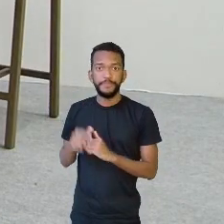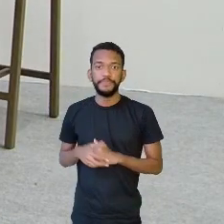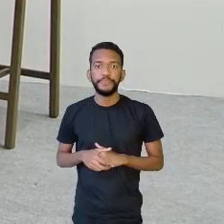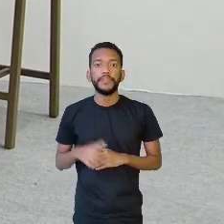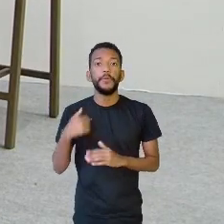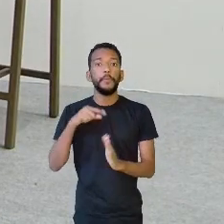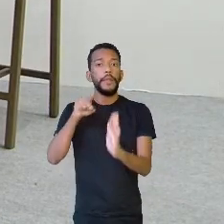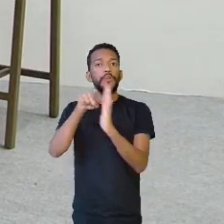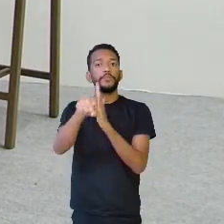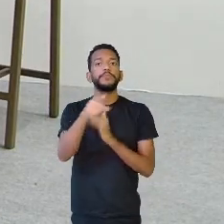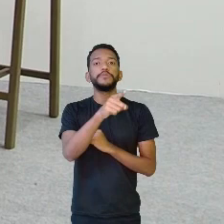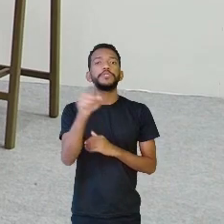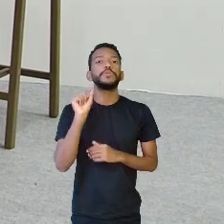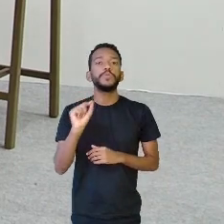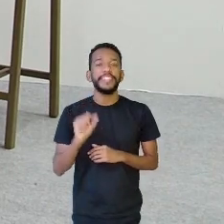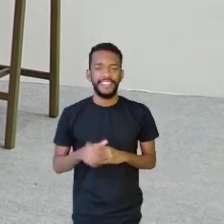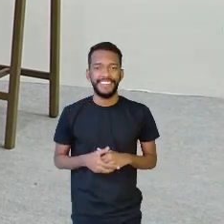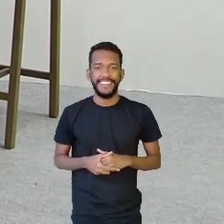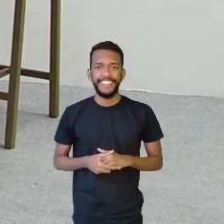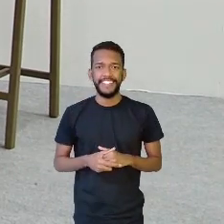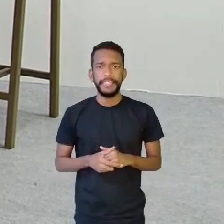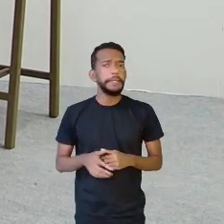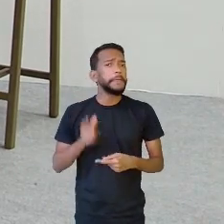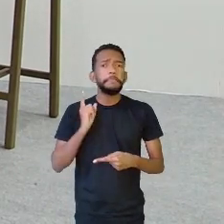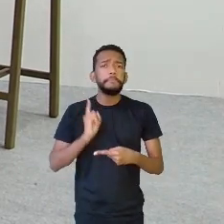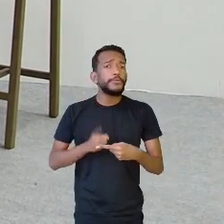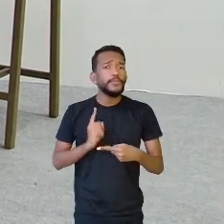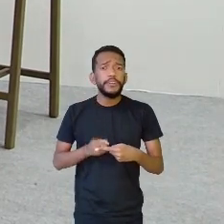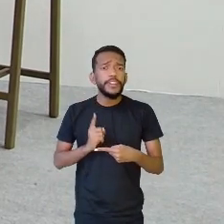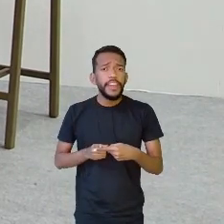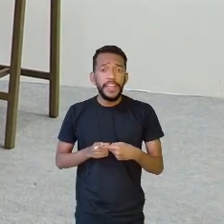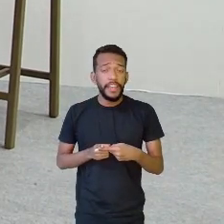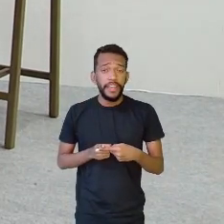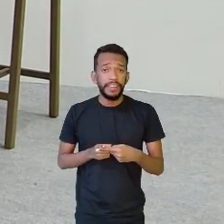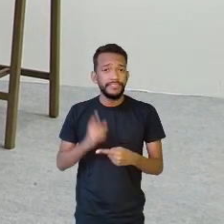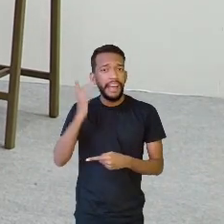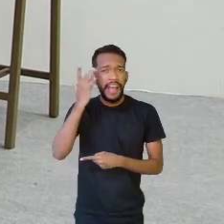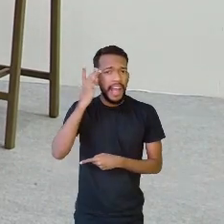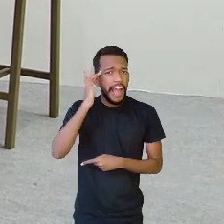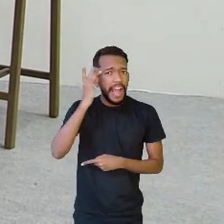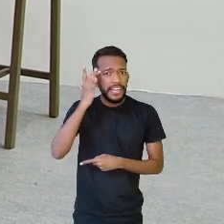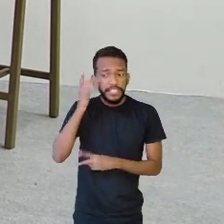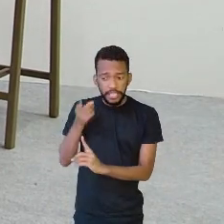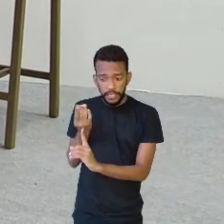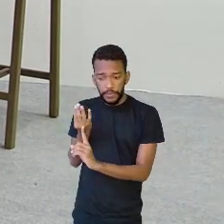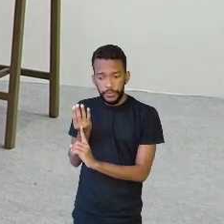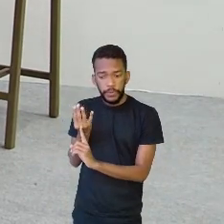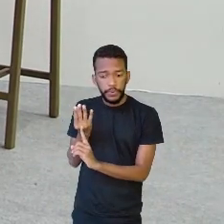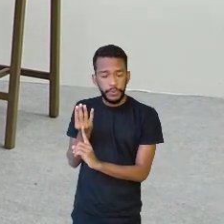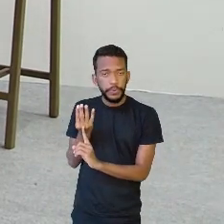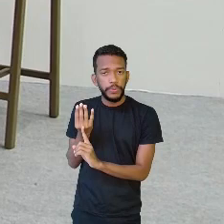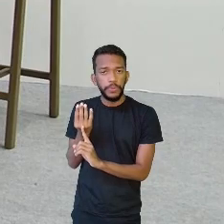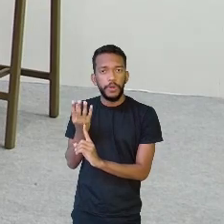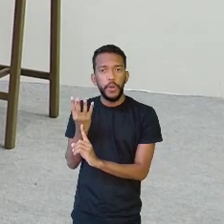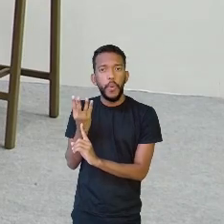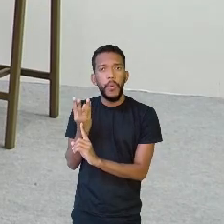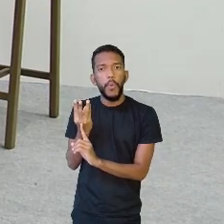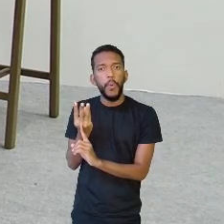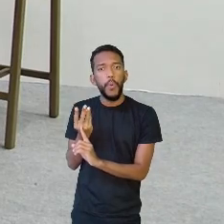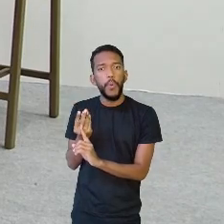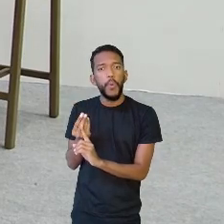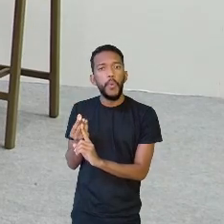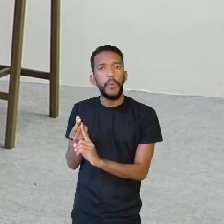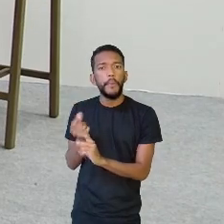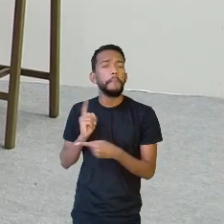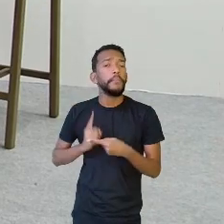para vocês, por que será que a vela apagou? Por que a vela